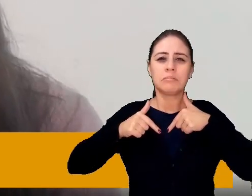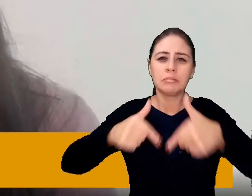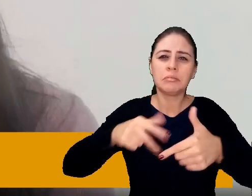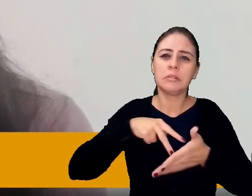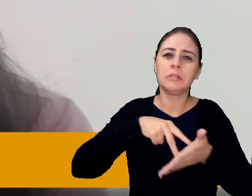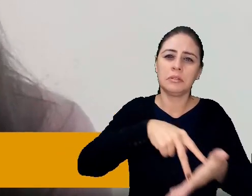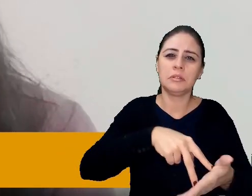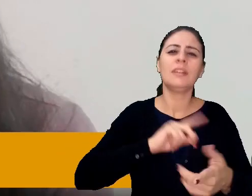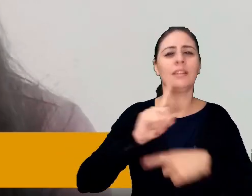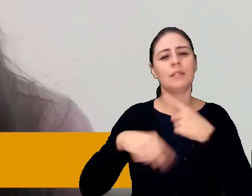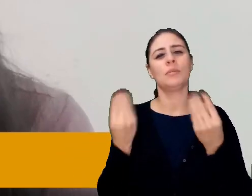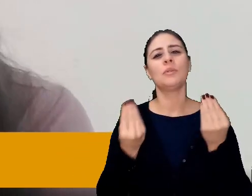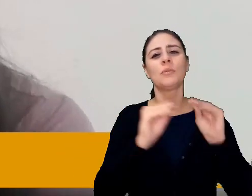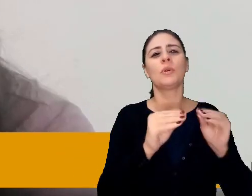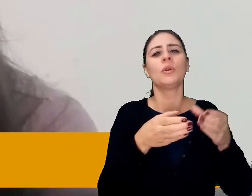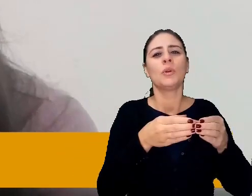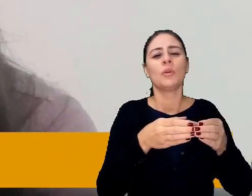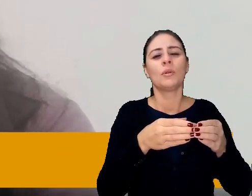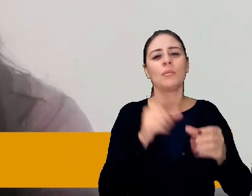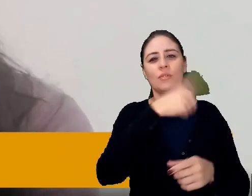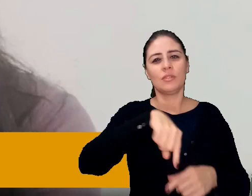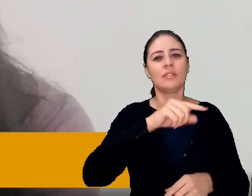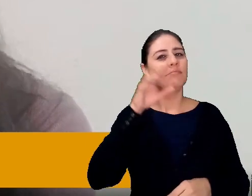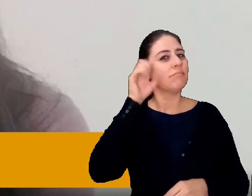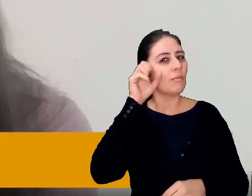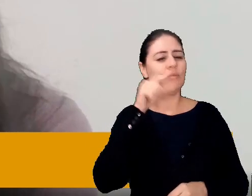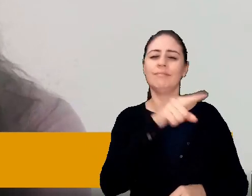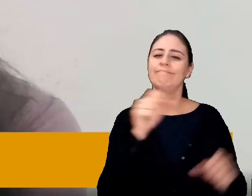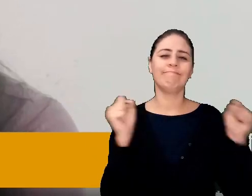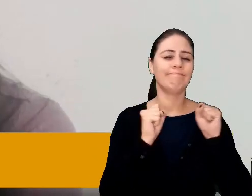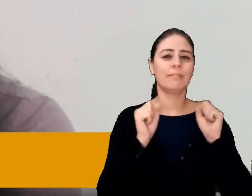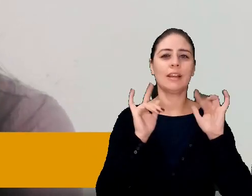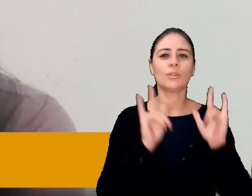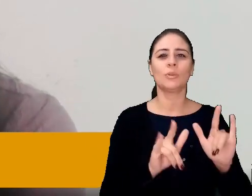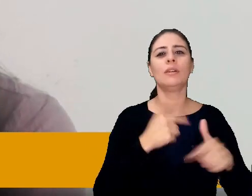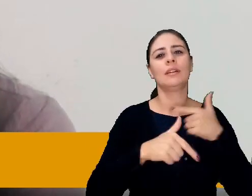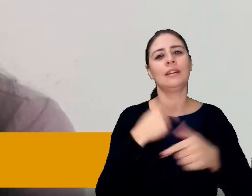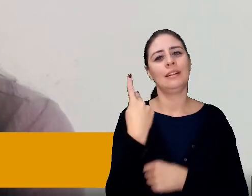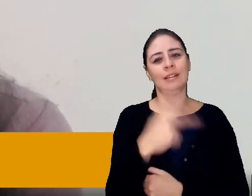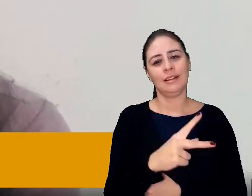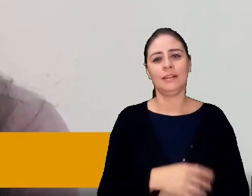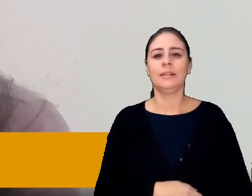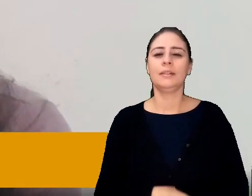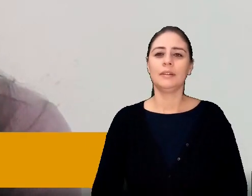eu passei. Mas depois eu coloco lá no grupo para vocês ouvirem, que vocês vão adorar o trabalho dela também.